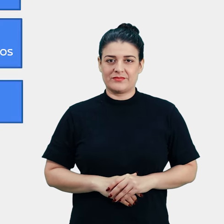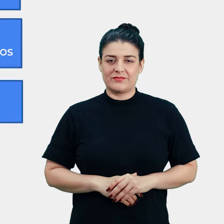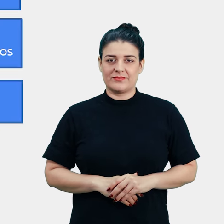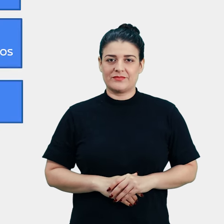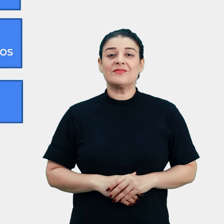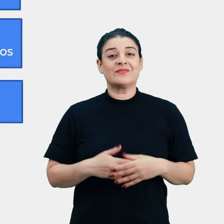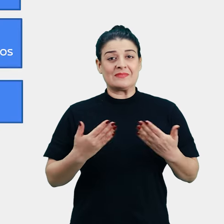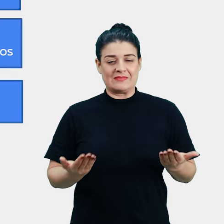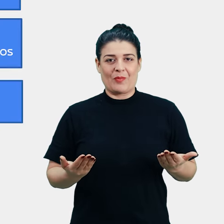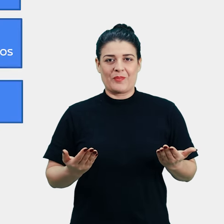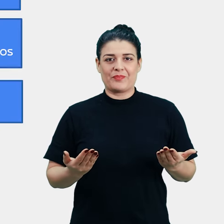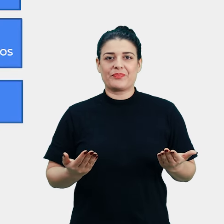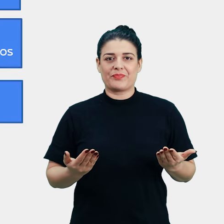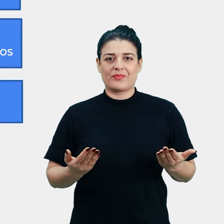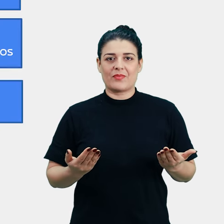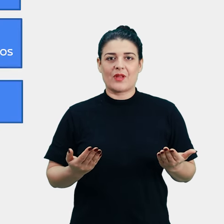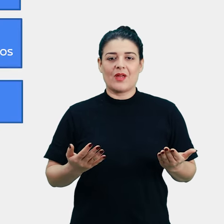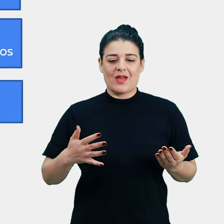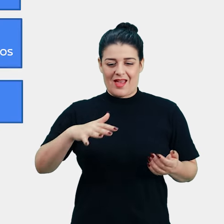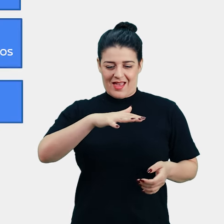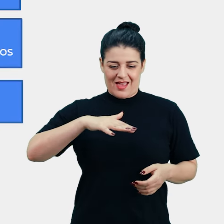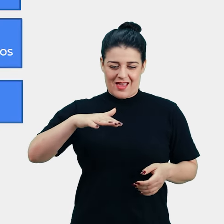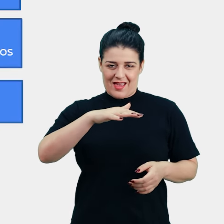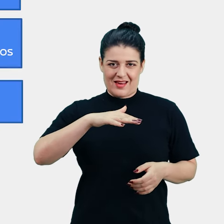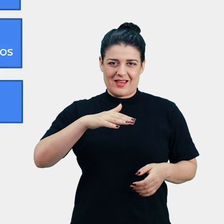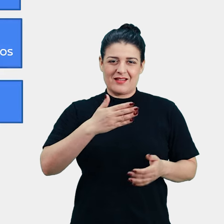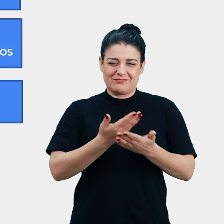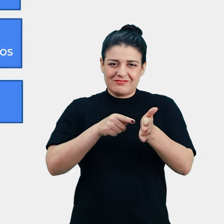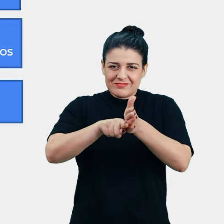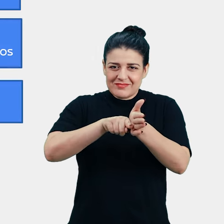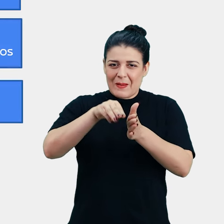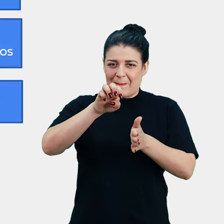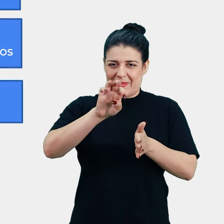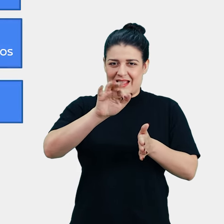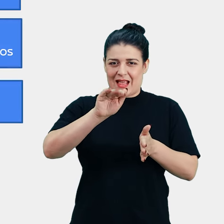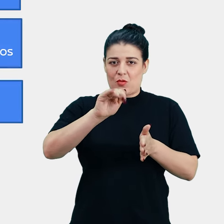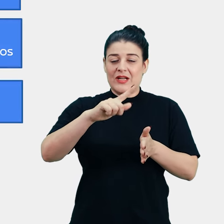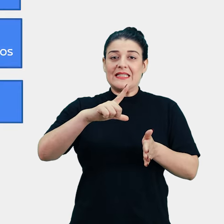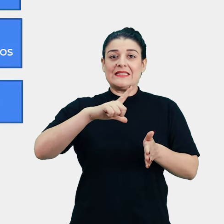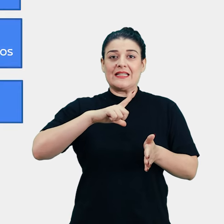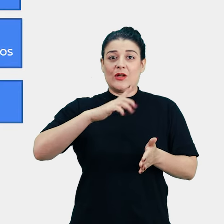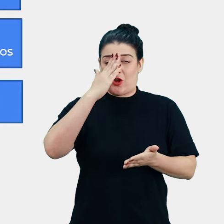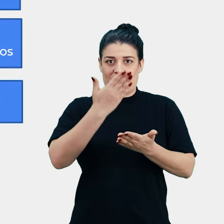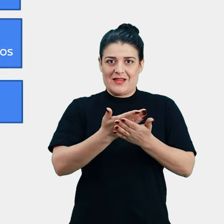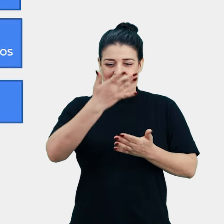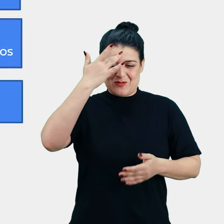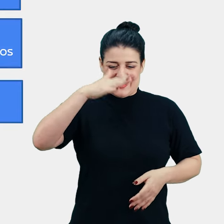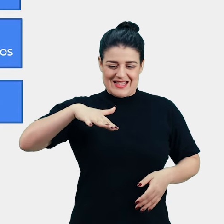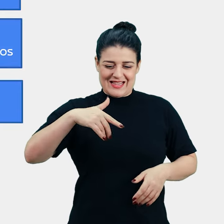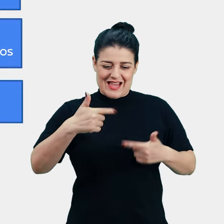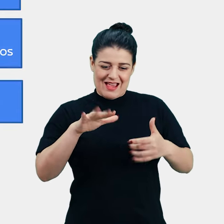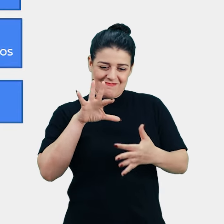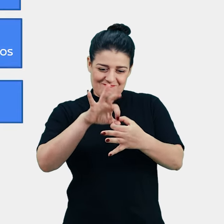Então, para isso, a Sociedade de Metabolômica criou níveis de confiança. Então, para quem trabalha com espectrometria de